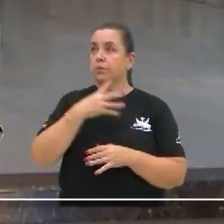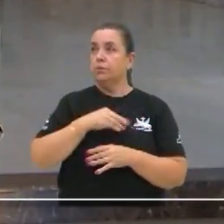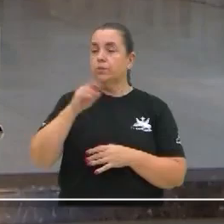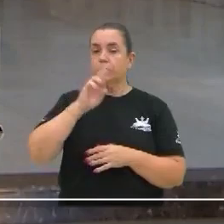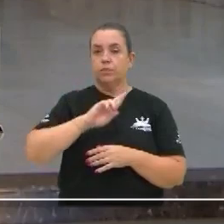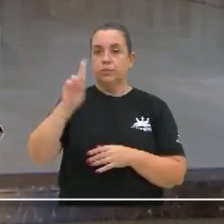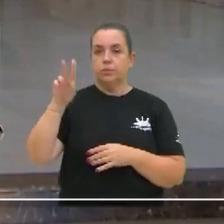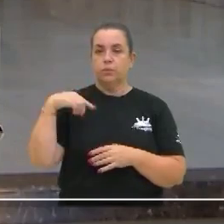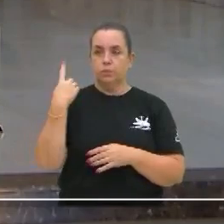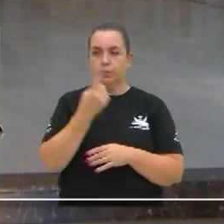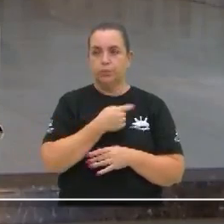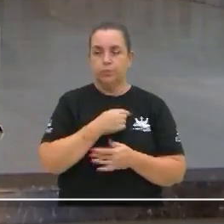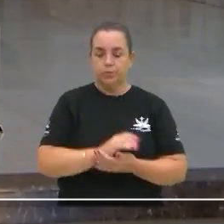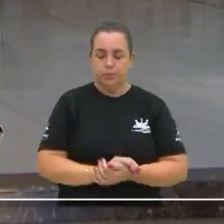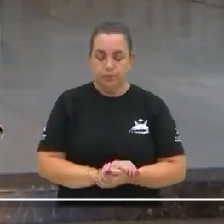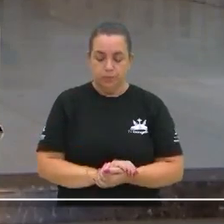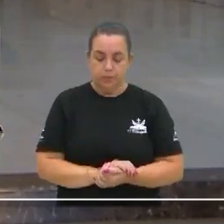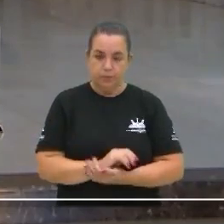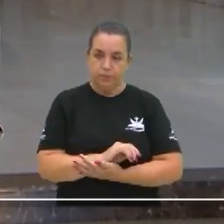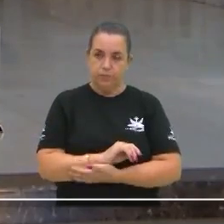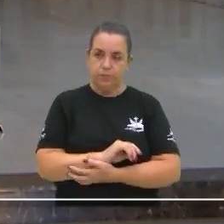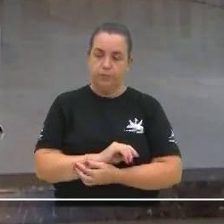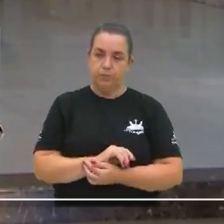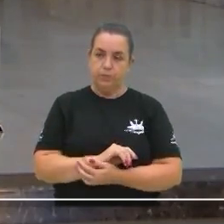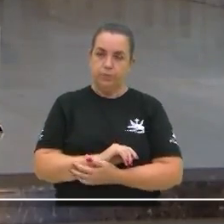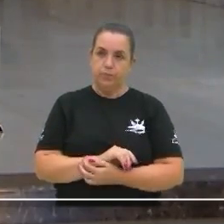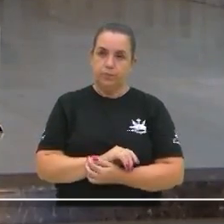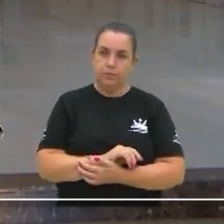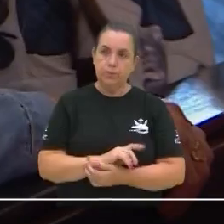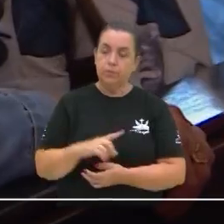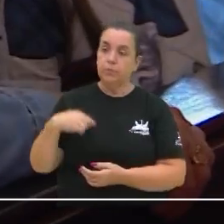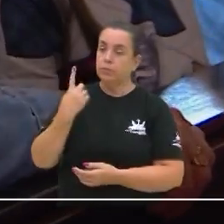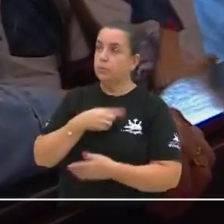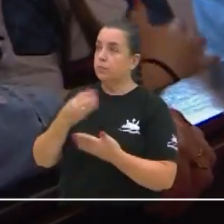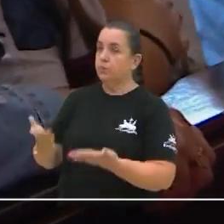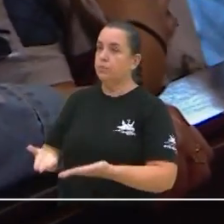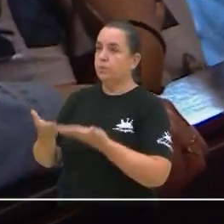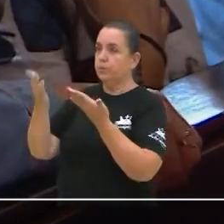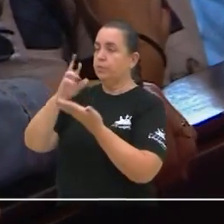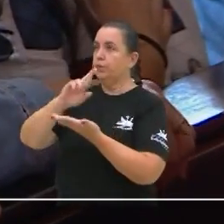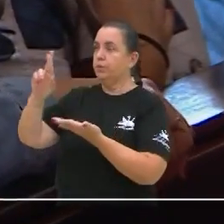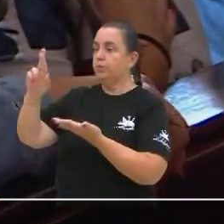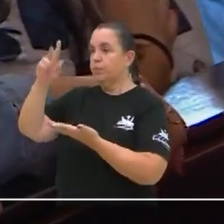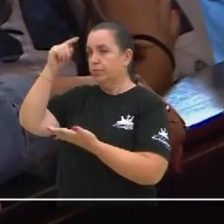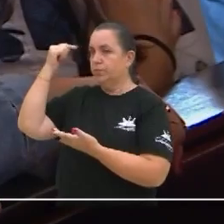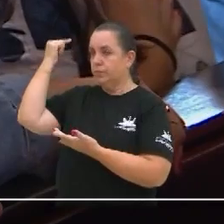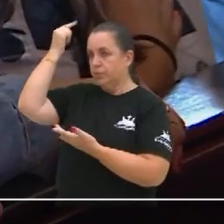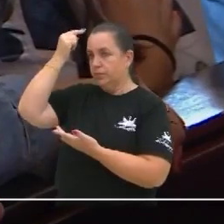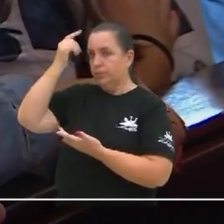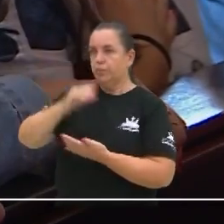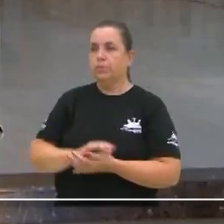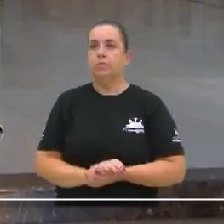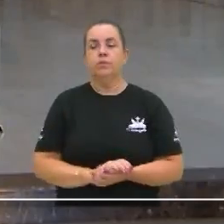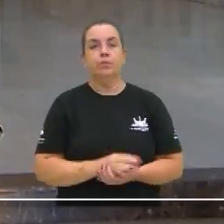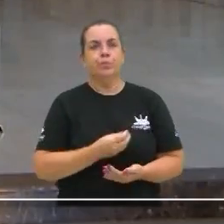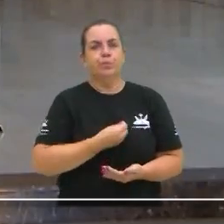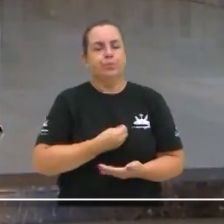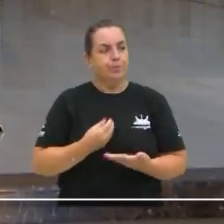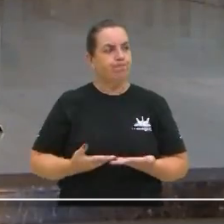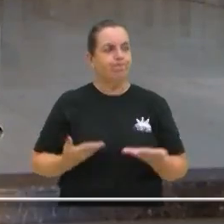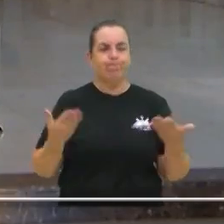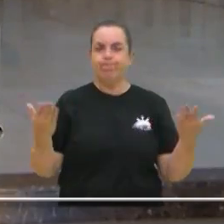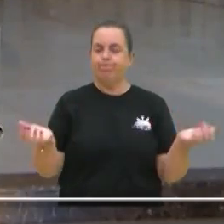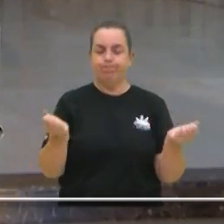sangue de Jesus Cristo, vosso Filho e Senhor nosso. Santificai nossa oferenda, ó Senhor. Estando para